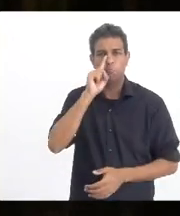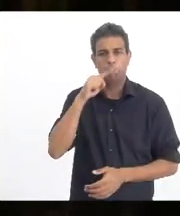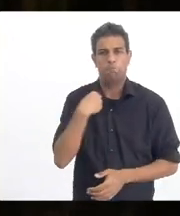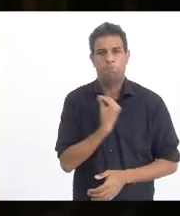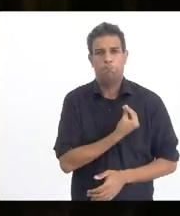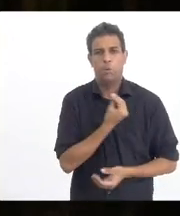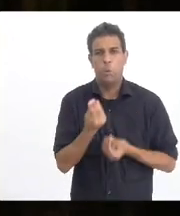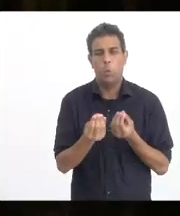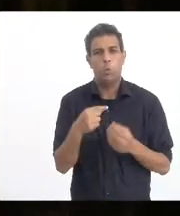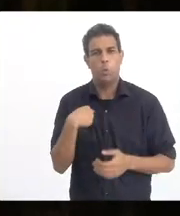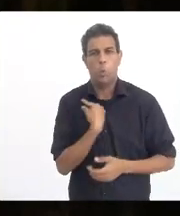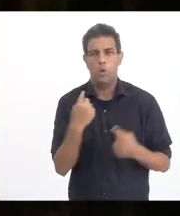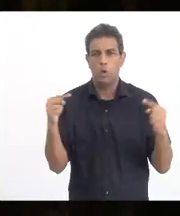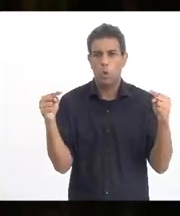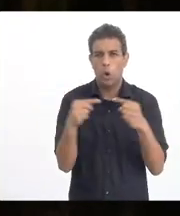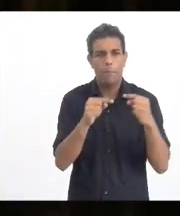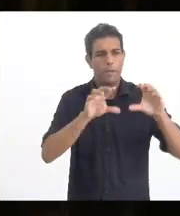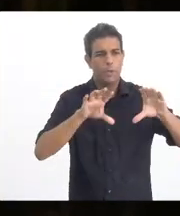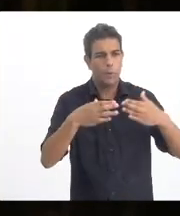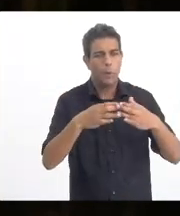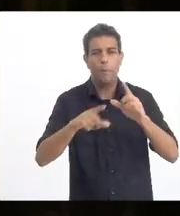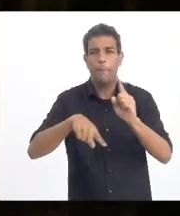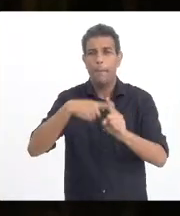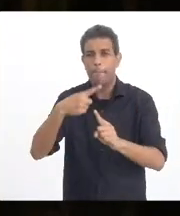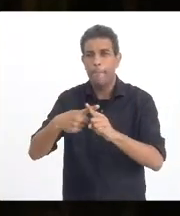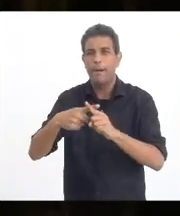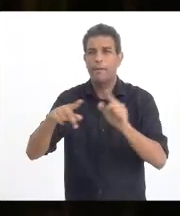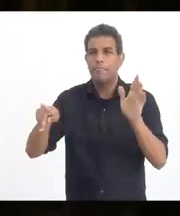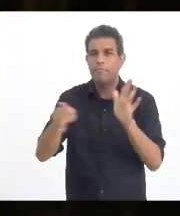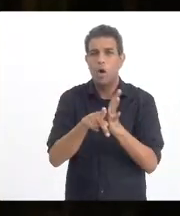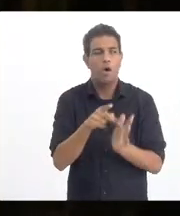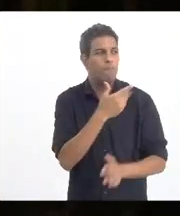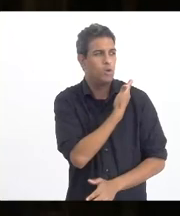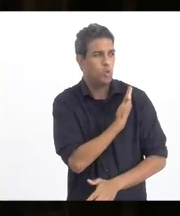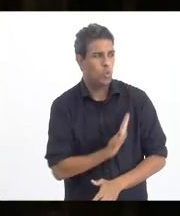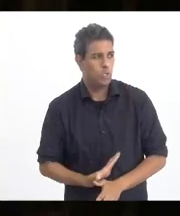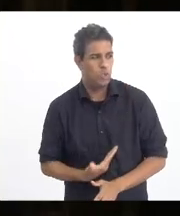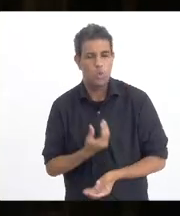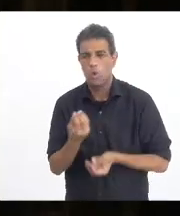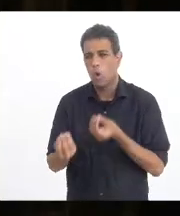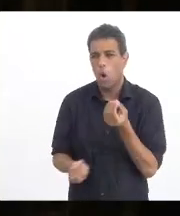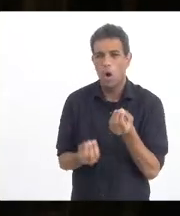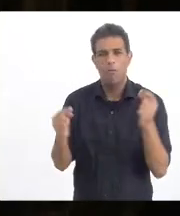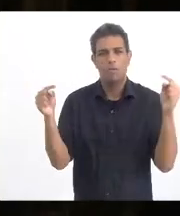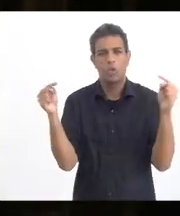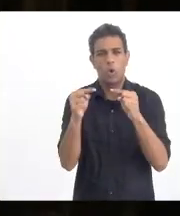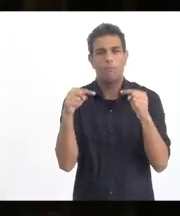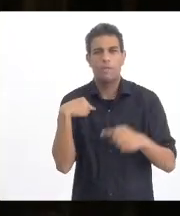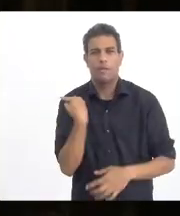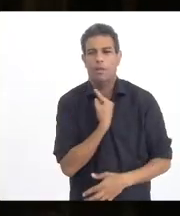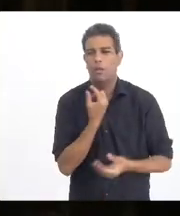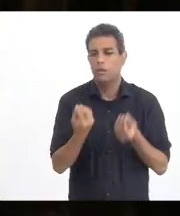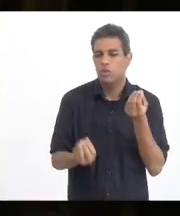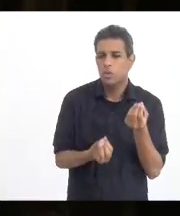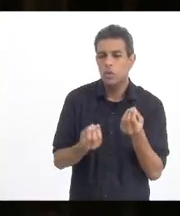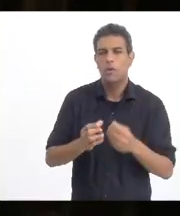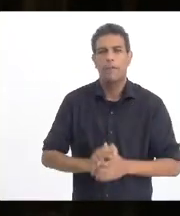uma questão que não compete à comissão, compete só a questão de Estado e de governo. Não compete a gente.